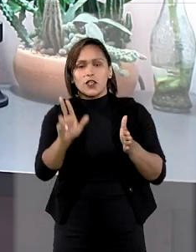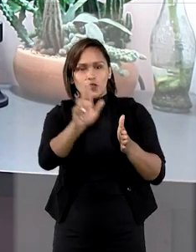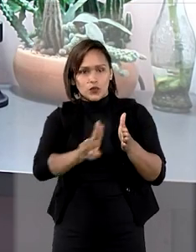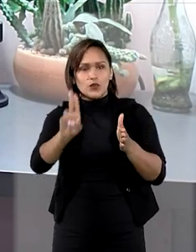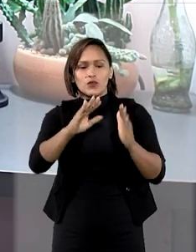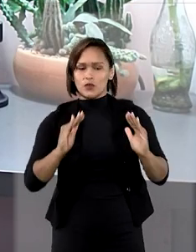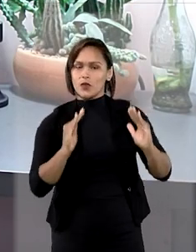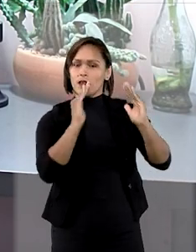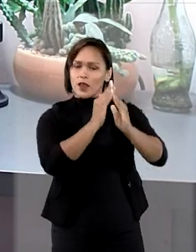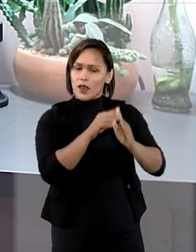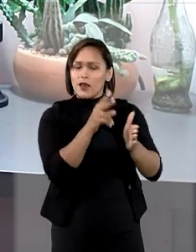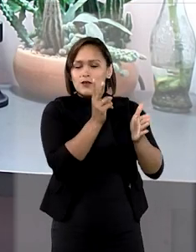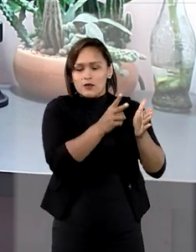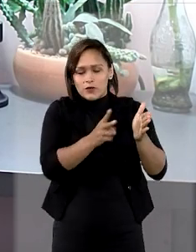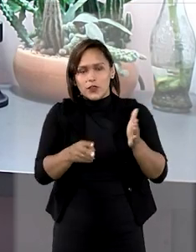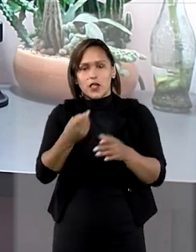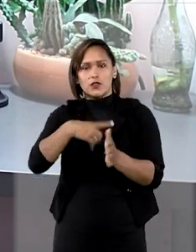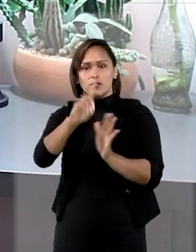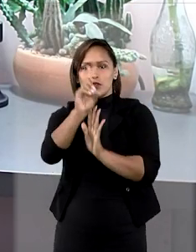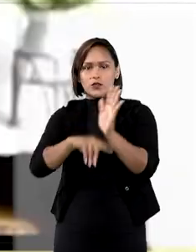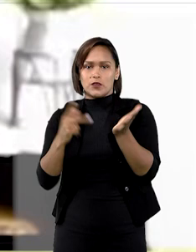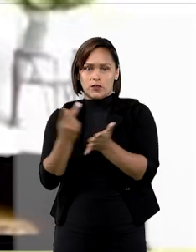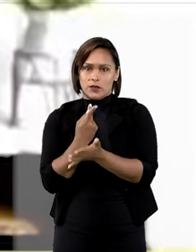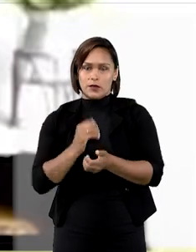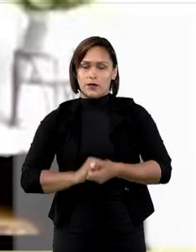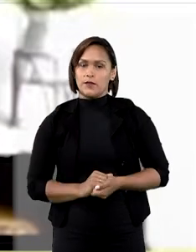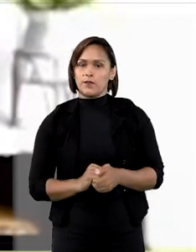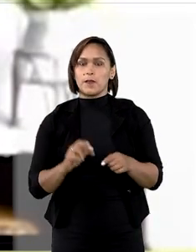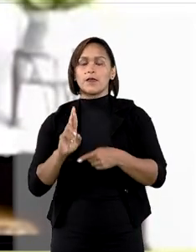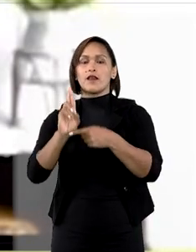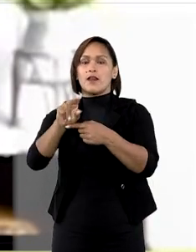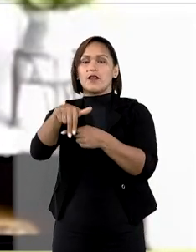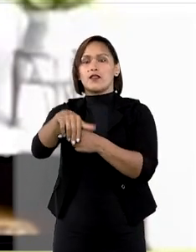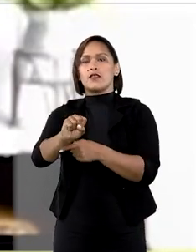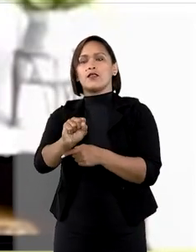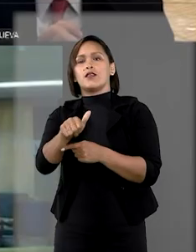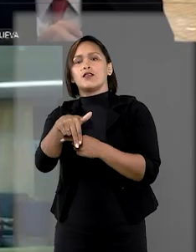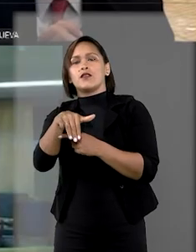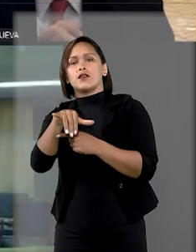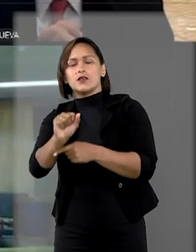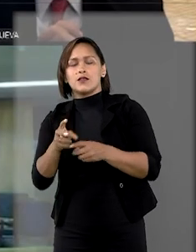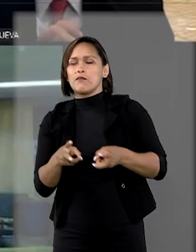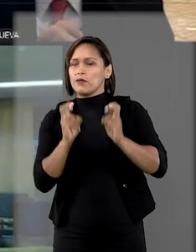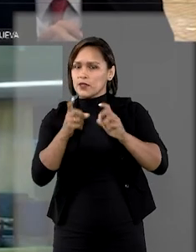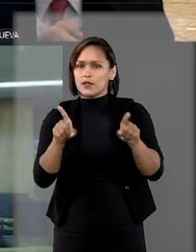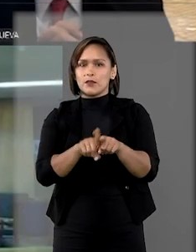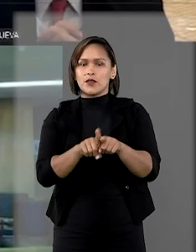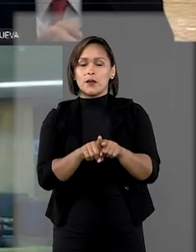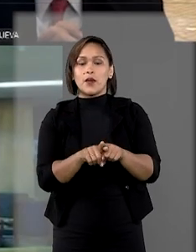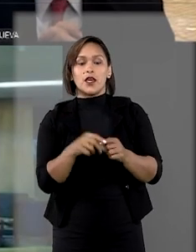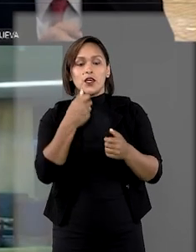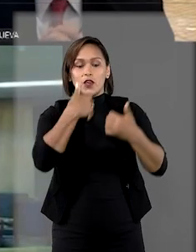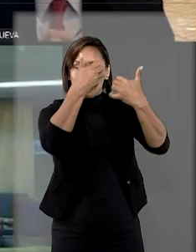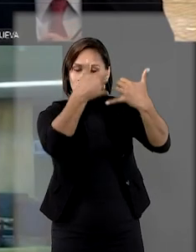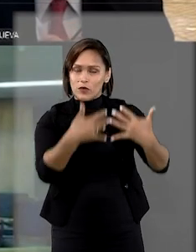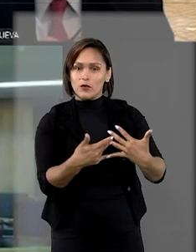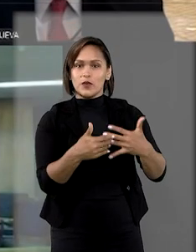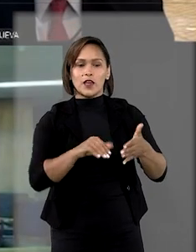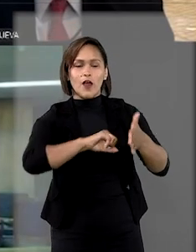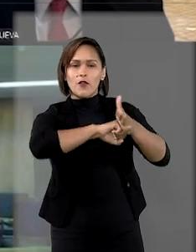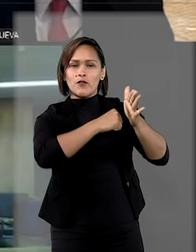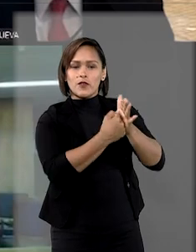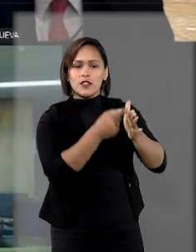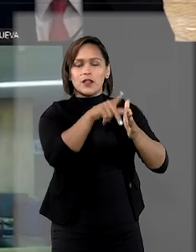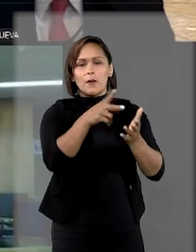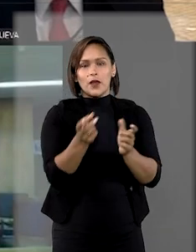o bem enquanto exercia tal direito. A relatora, ministra Nancy Andrighi, observou ainda que, com fundamento na vedação